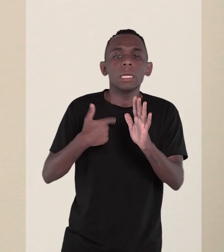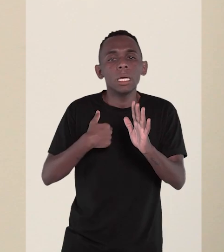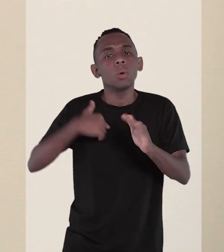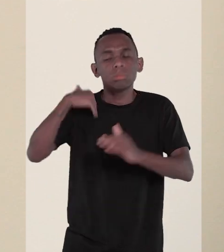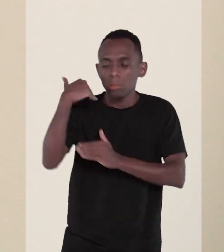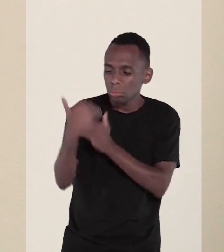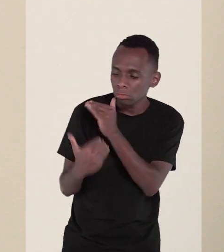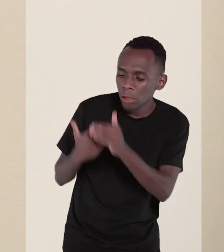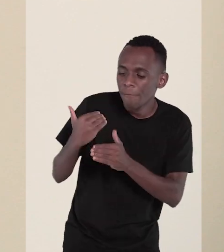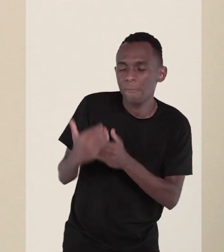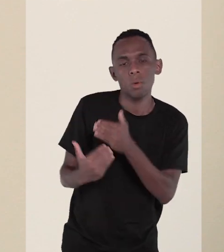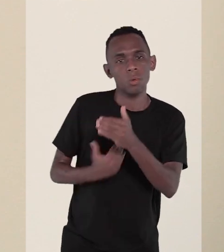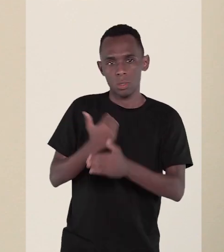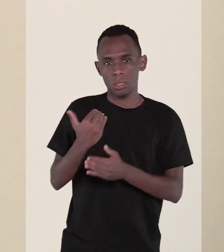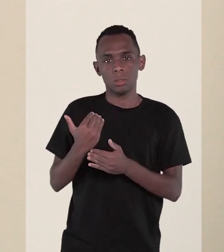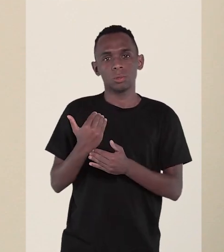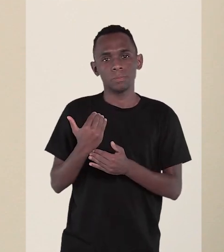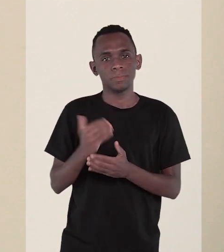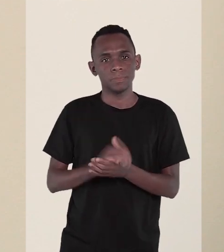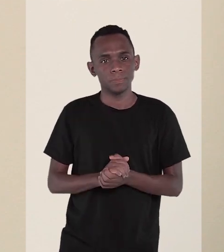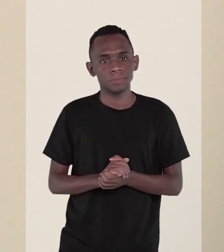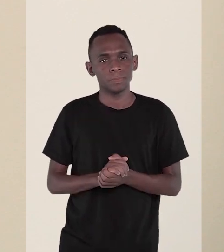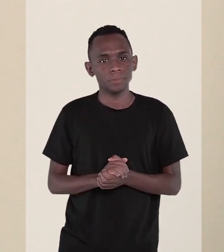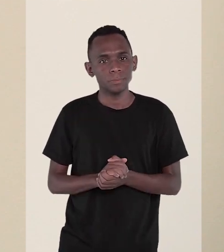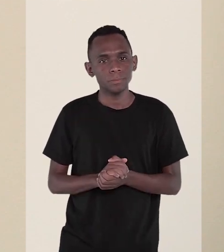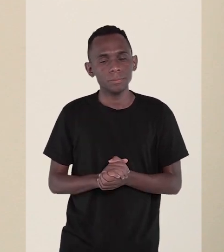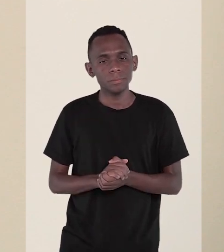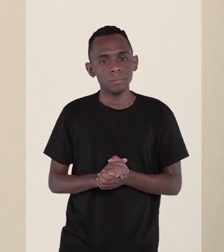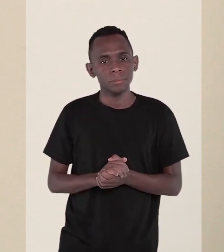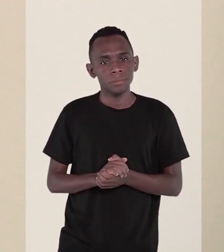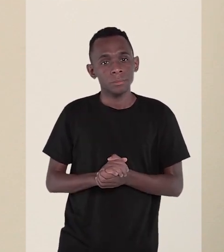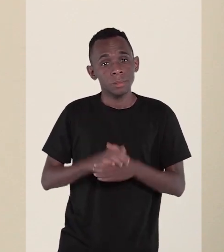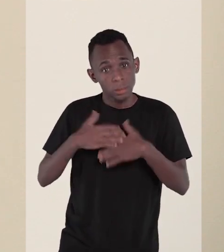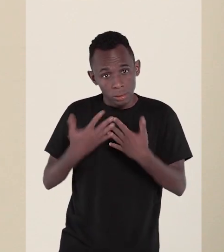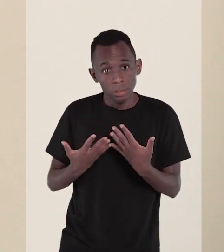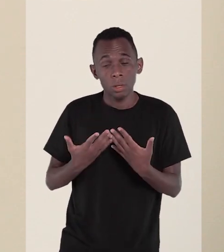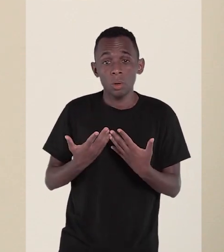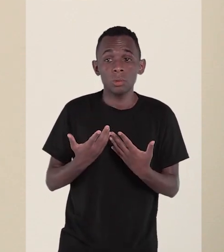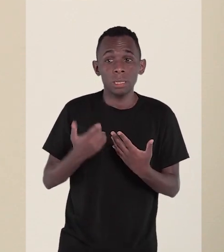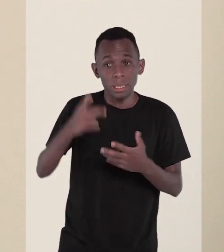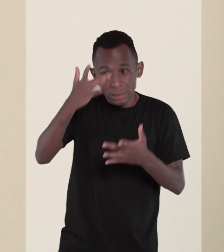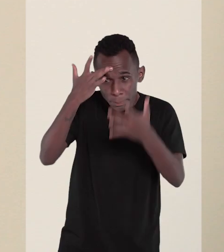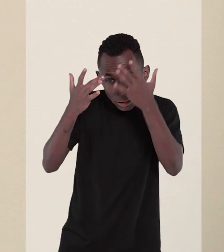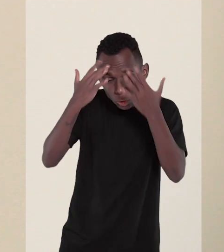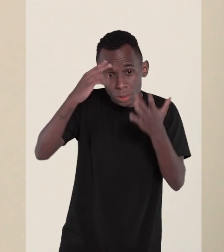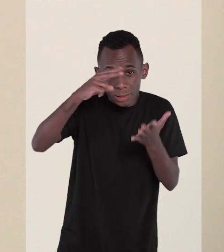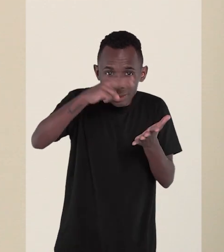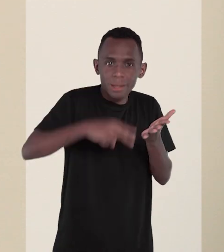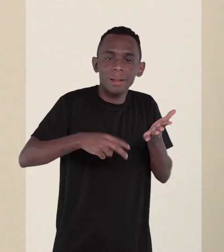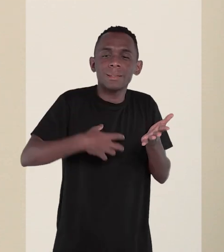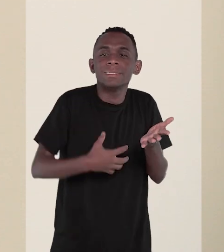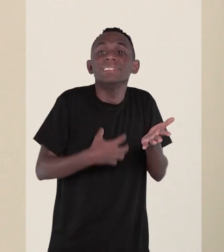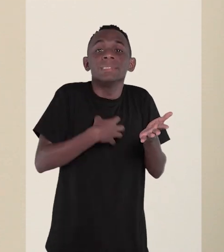movimento, porque é como eu me sinto na vida, como eu quero estar na vida. Então, é como eu quero que seja esse livro para quem se aventurar a ler, que ele